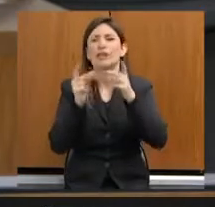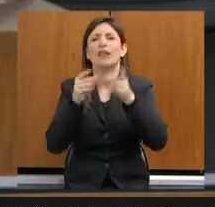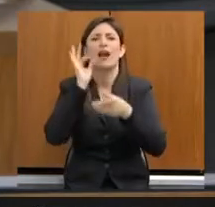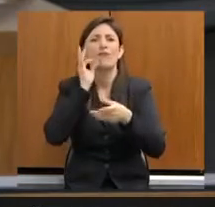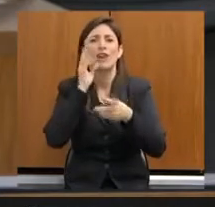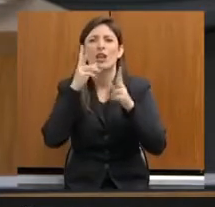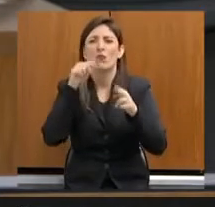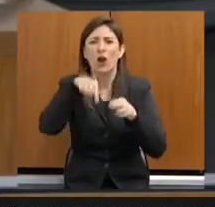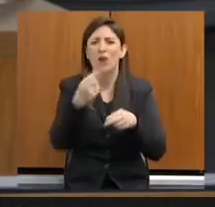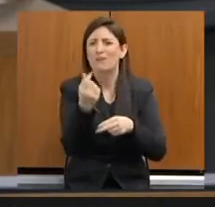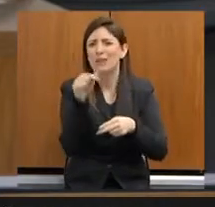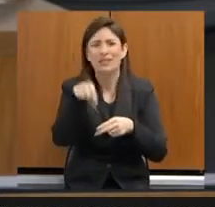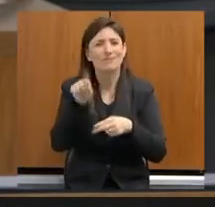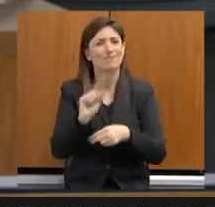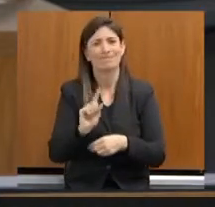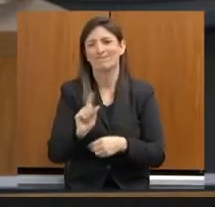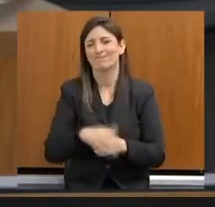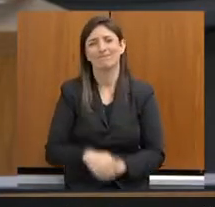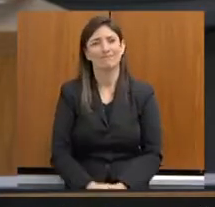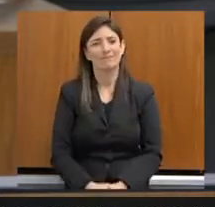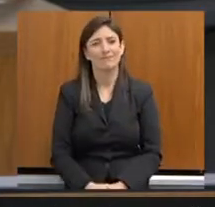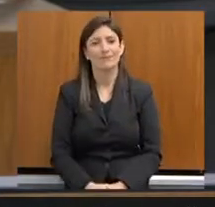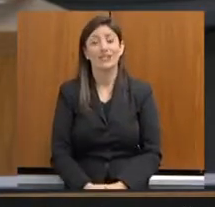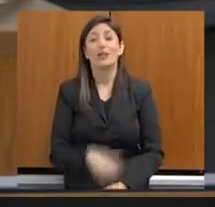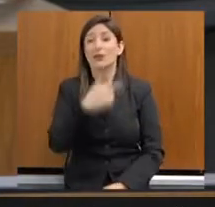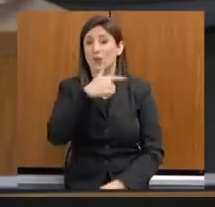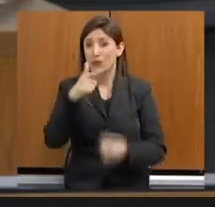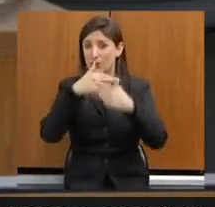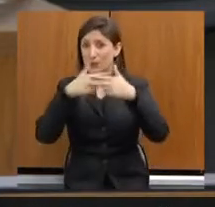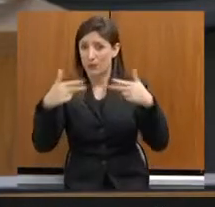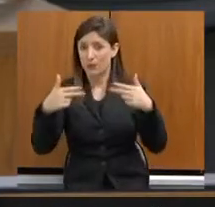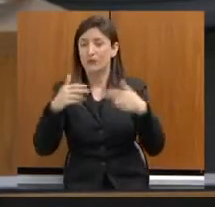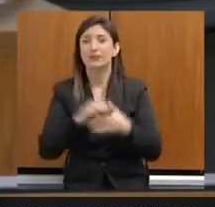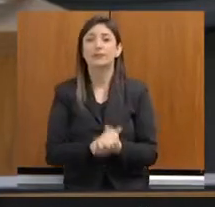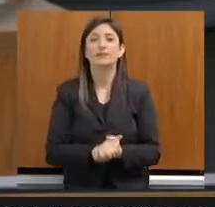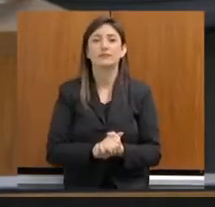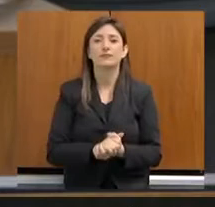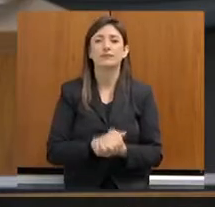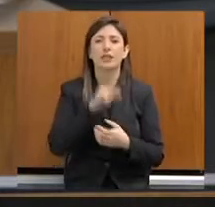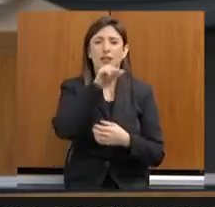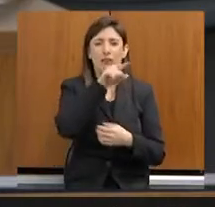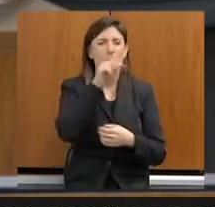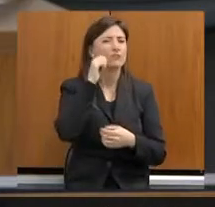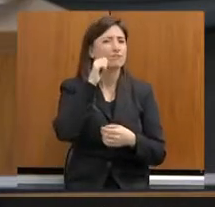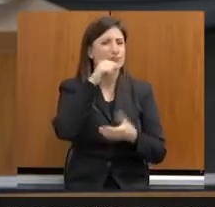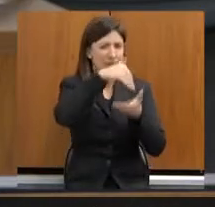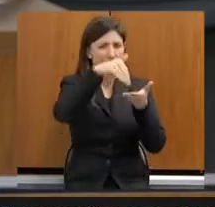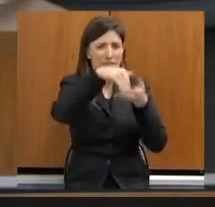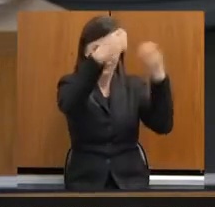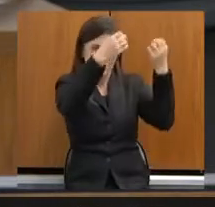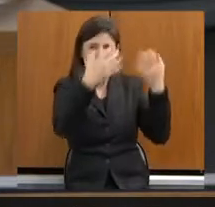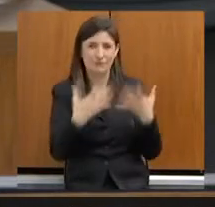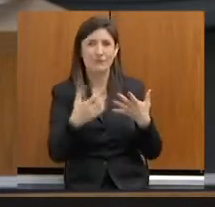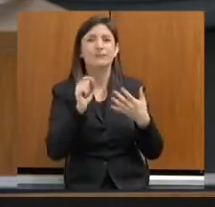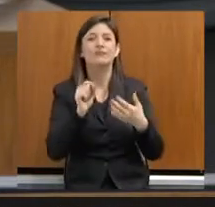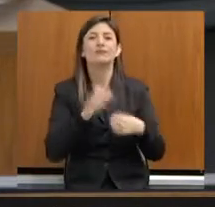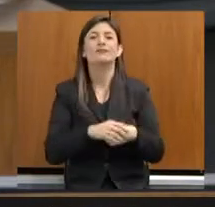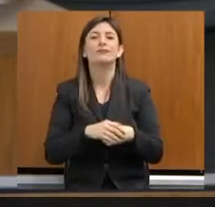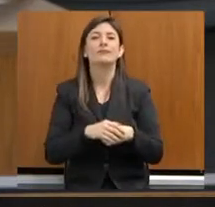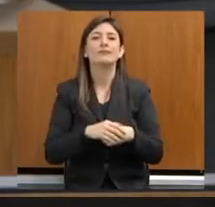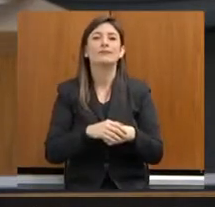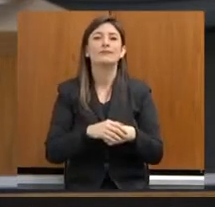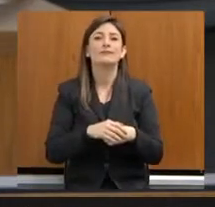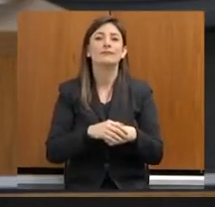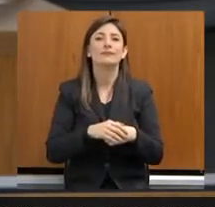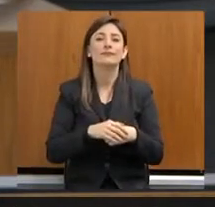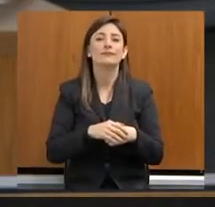e até realidade outra coisa e a senhora disse acreditar que tem criou-se